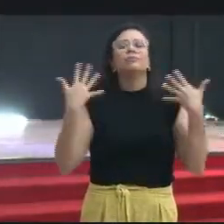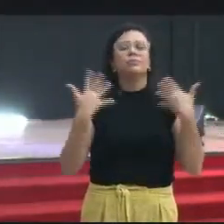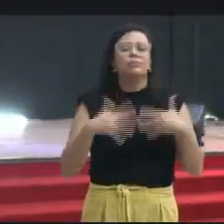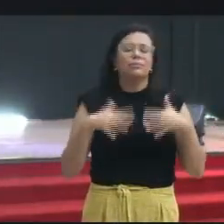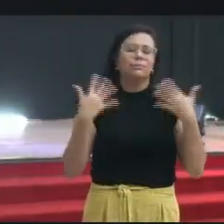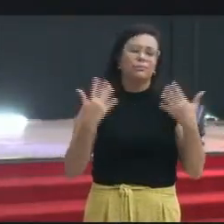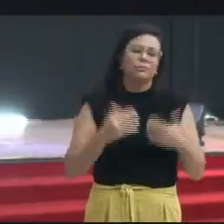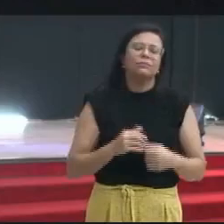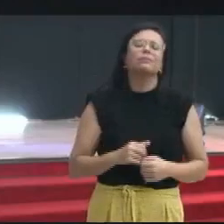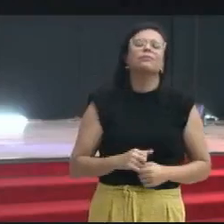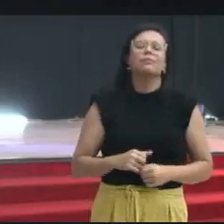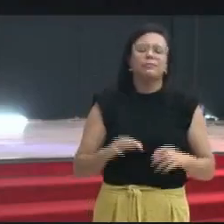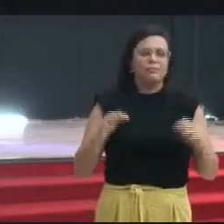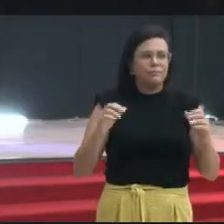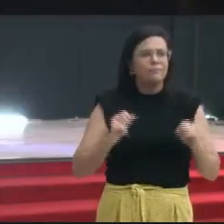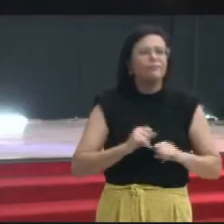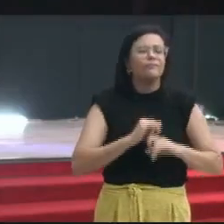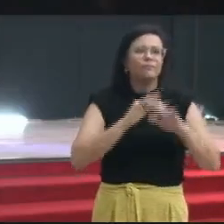sobrenaturais.